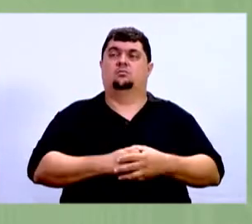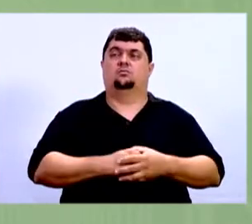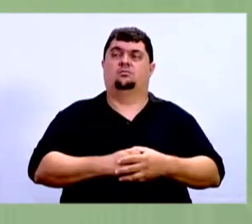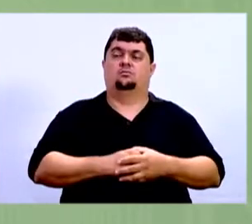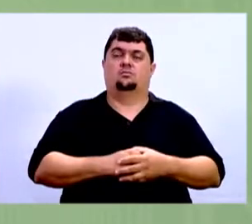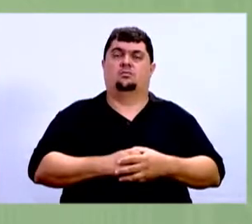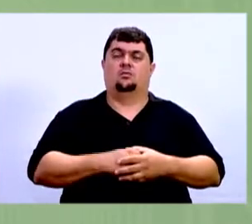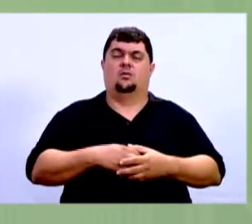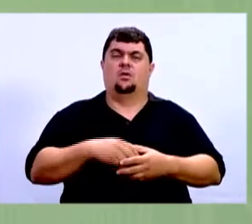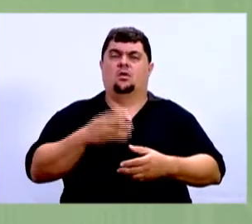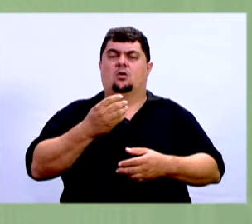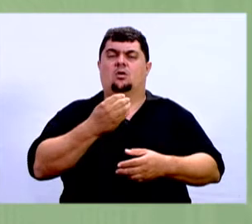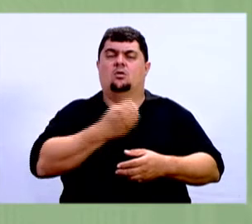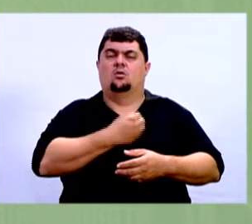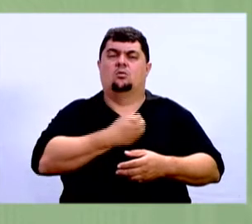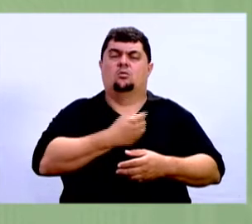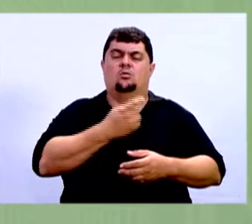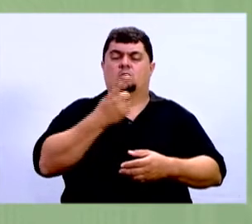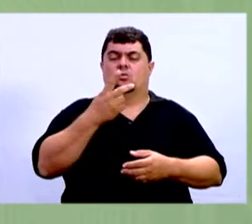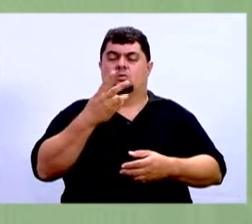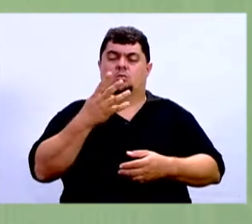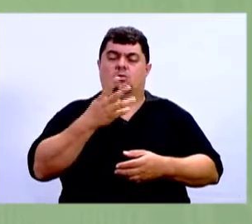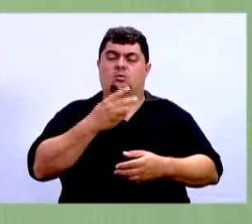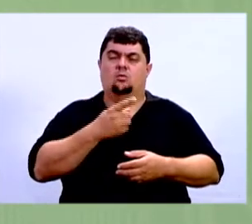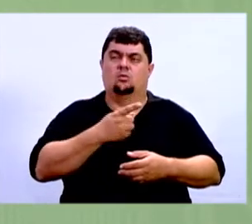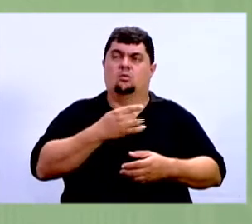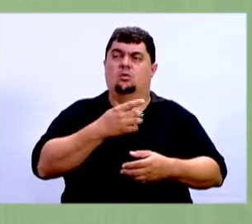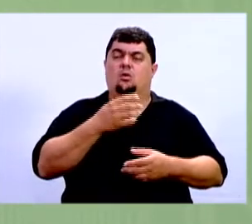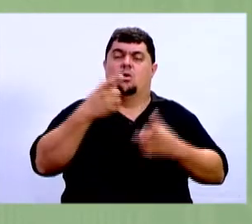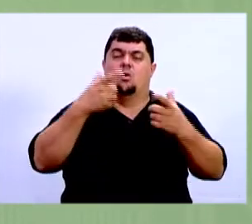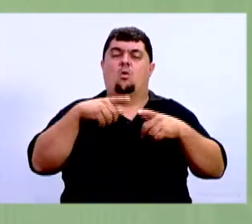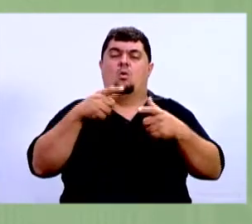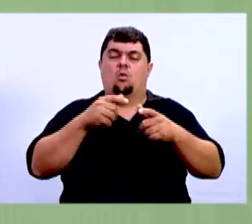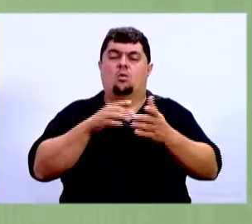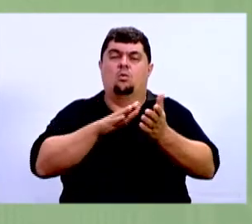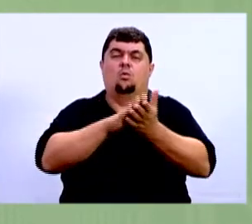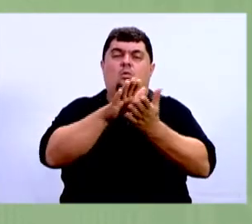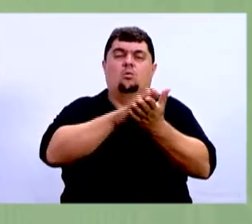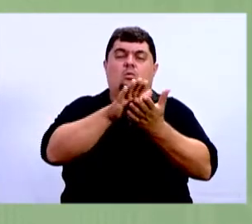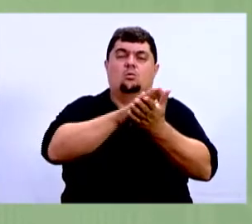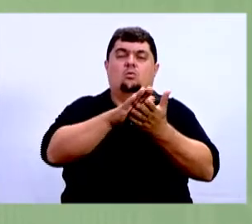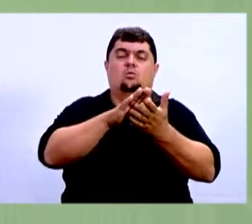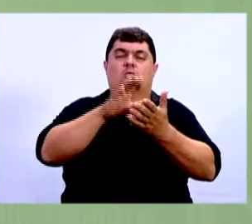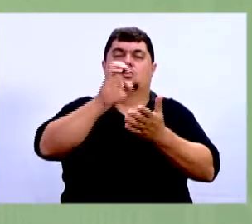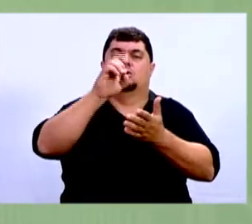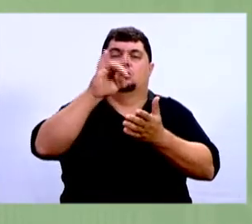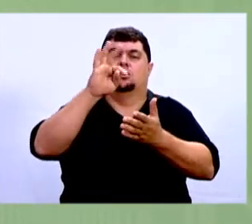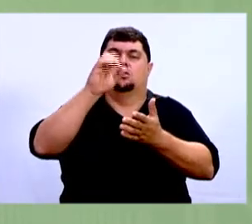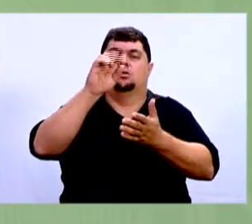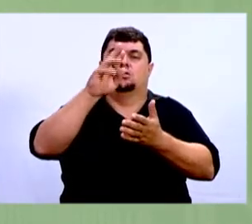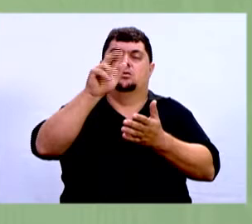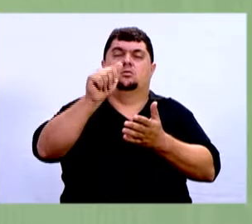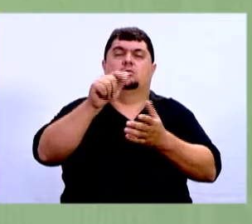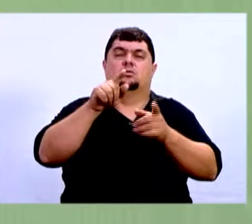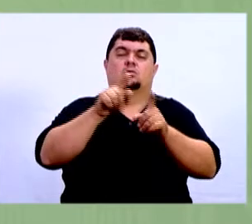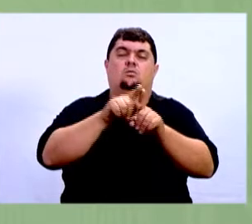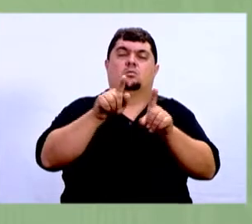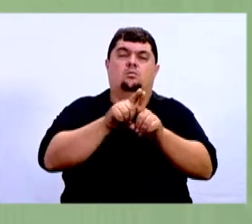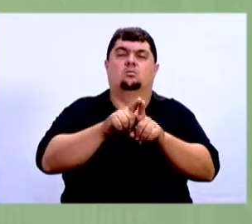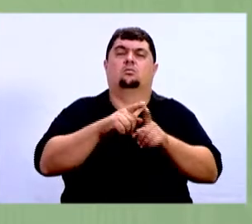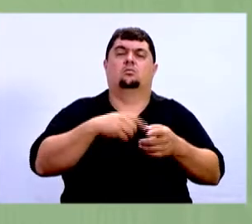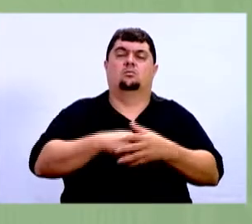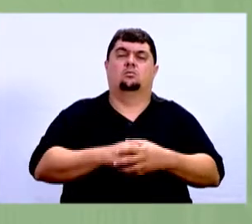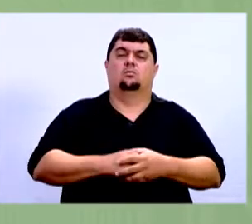a edição, a local de publicação, a editora e o ano.